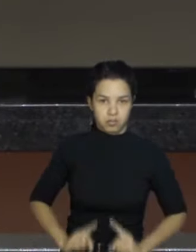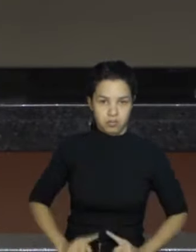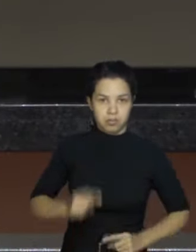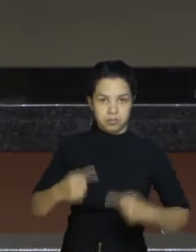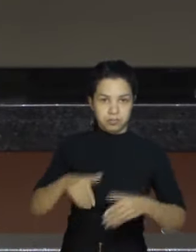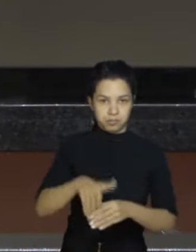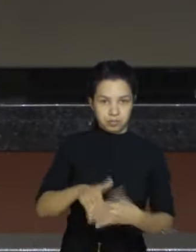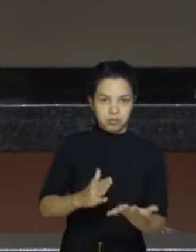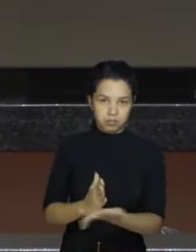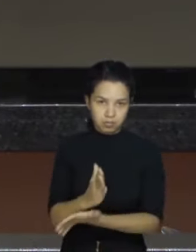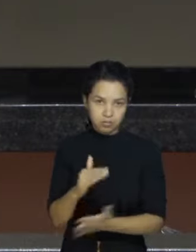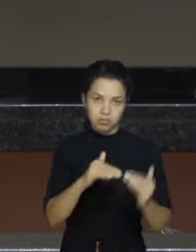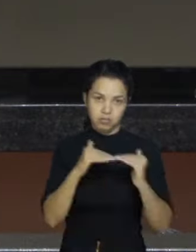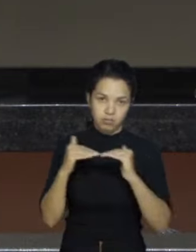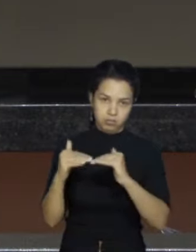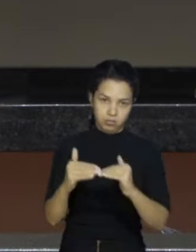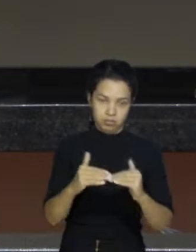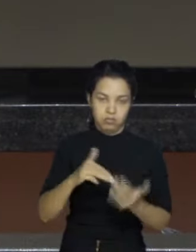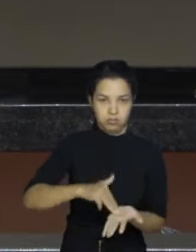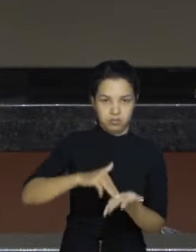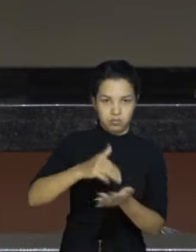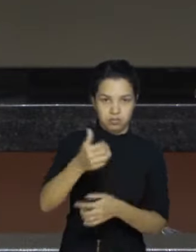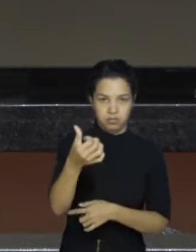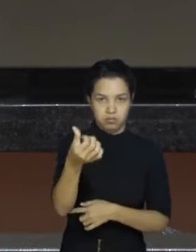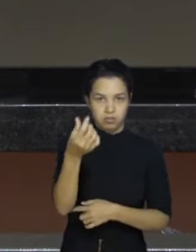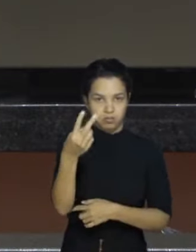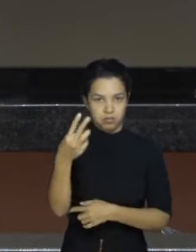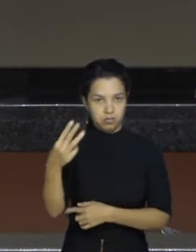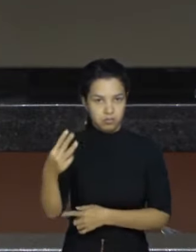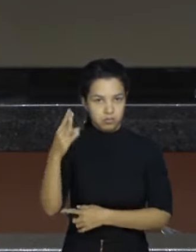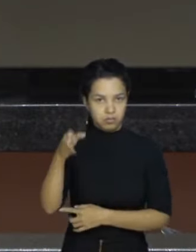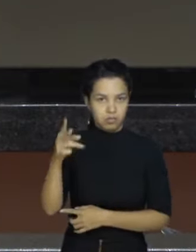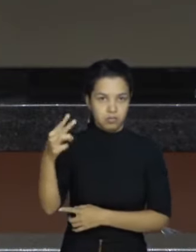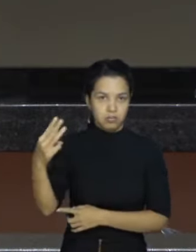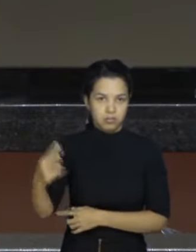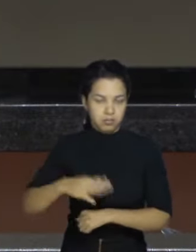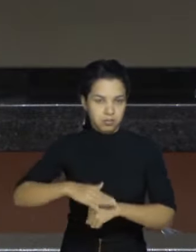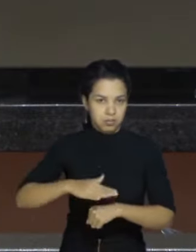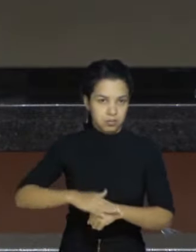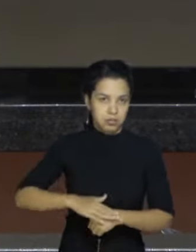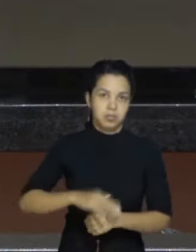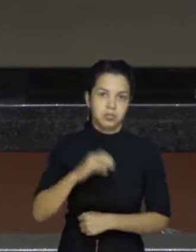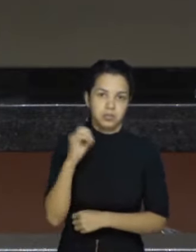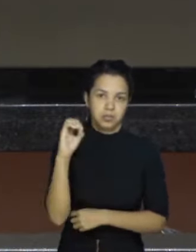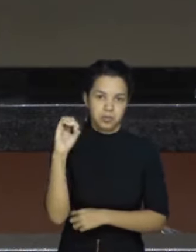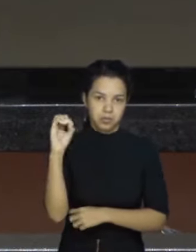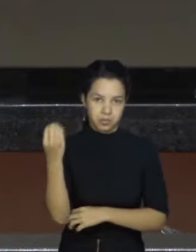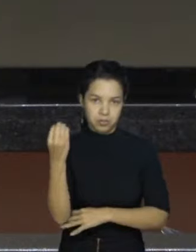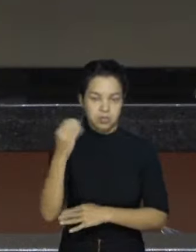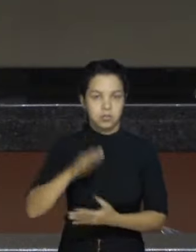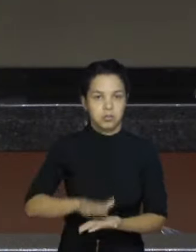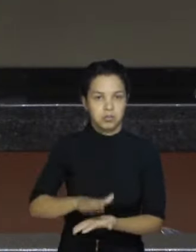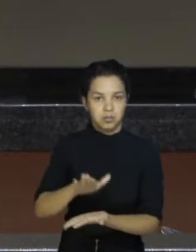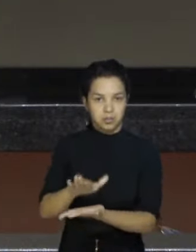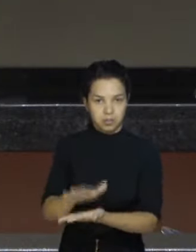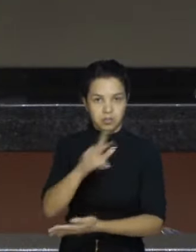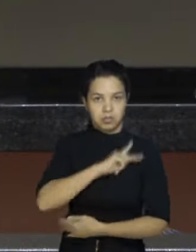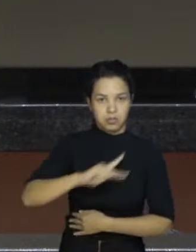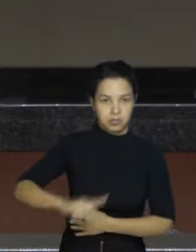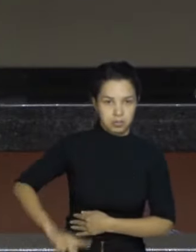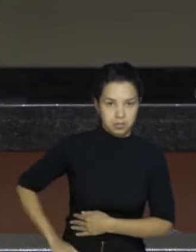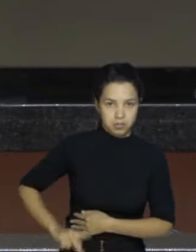aprovado por unanimidade Moção 623 2023 autoria Deputado Oscar gotts manifestação de após o presidente da Pamplona